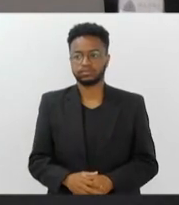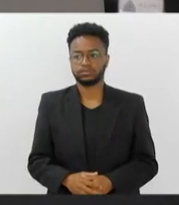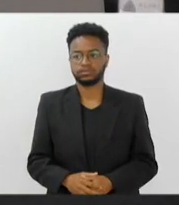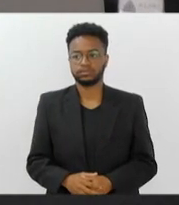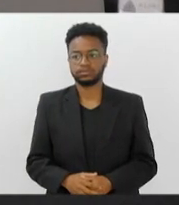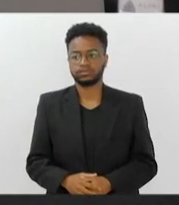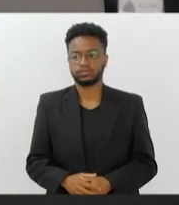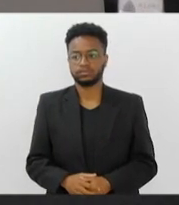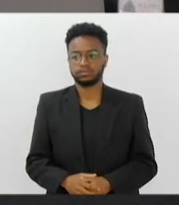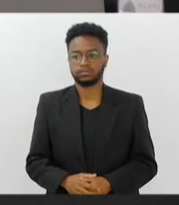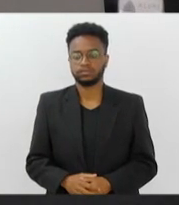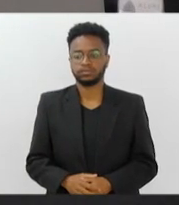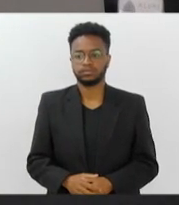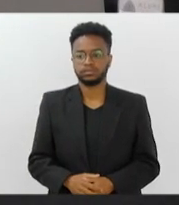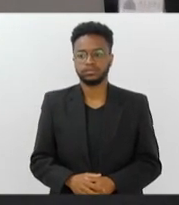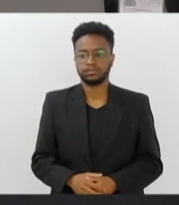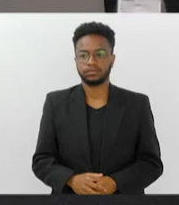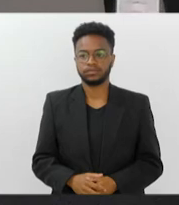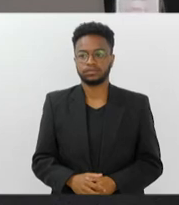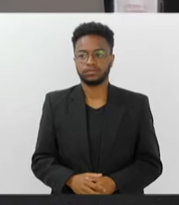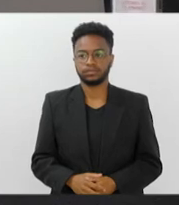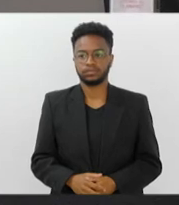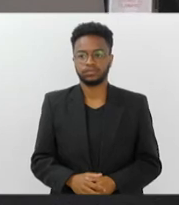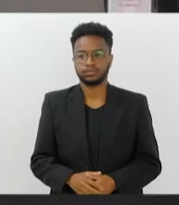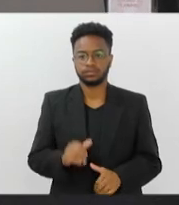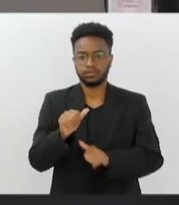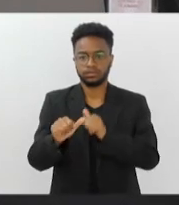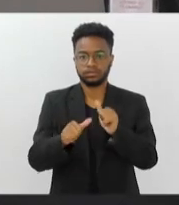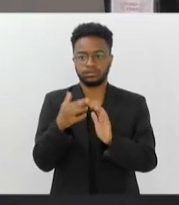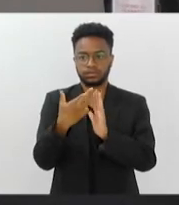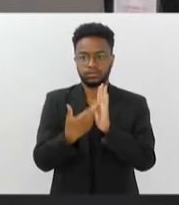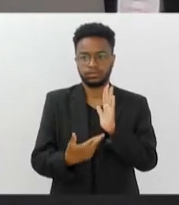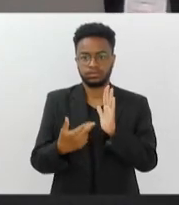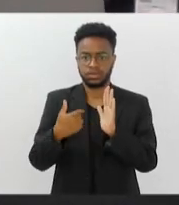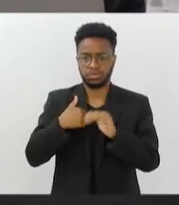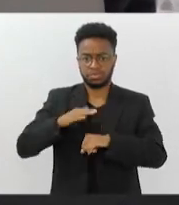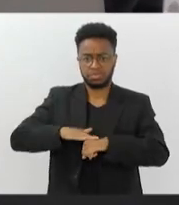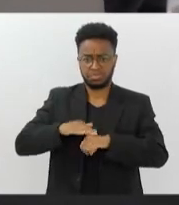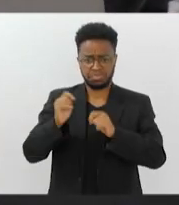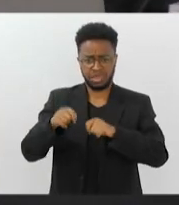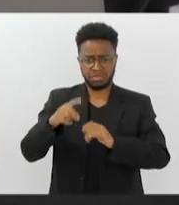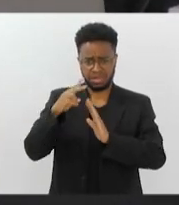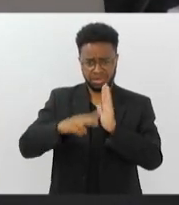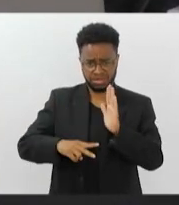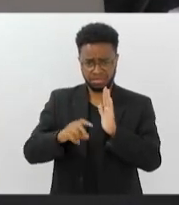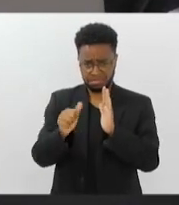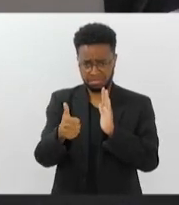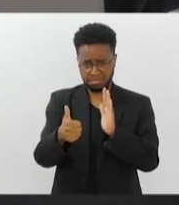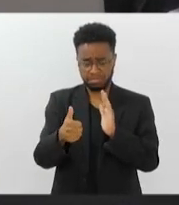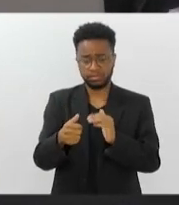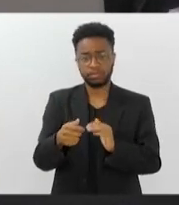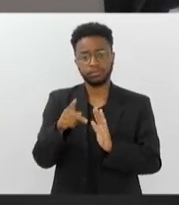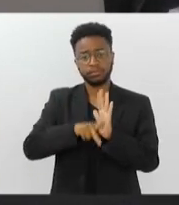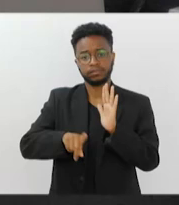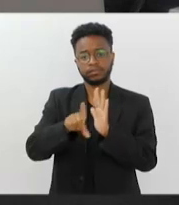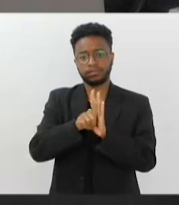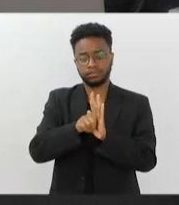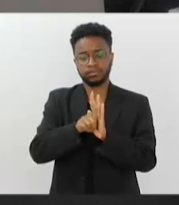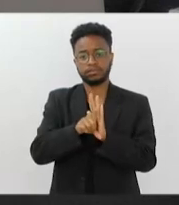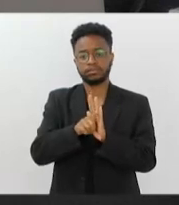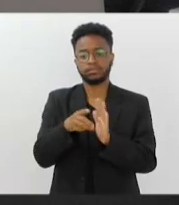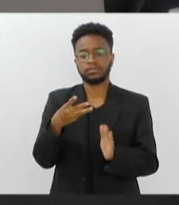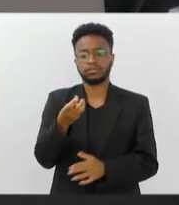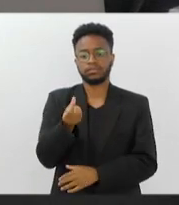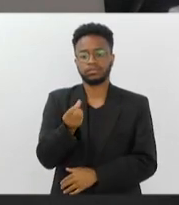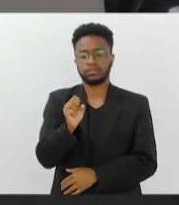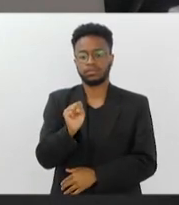Aprovado. Mudando a relatoria para o deputado Luiz Paulo, não sei se eu posso ler, eu tenho que passar a leitura, posso ler? Projeto de lei 3681